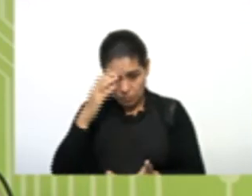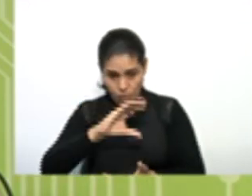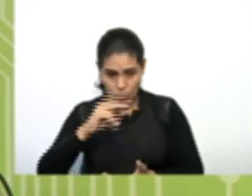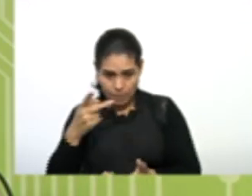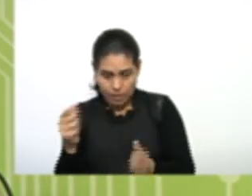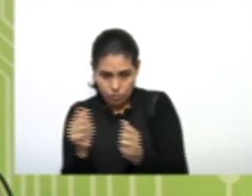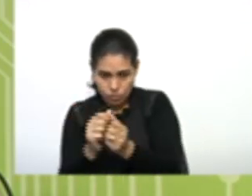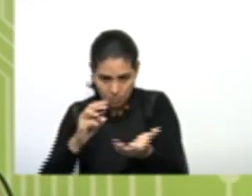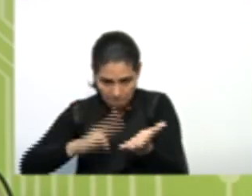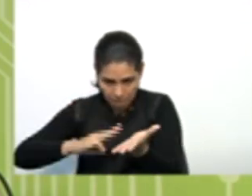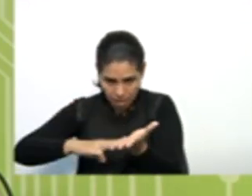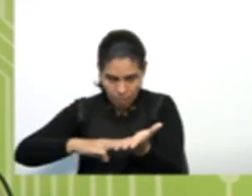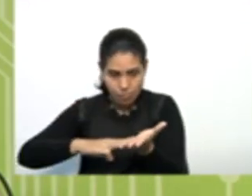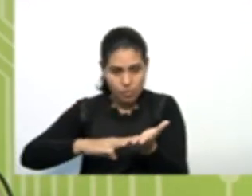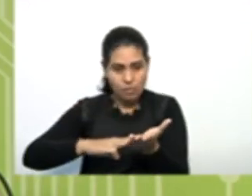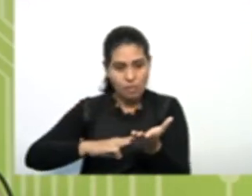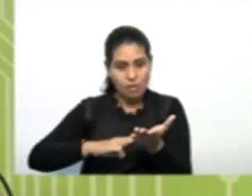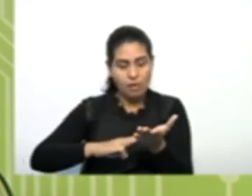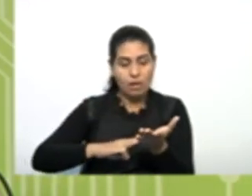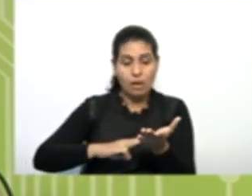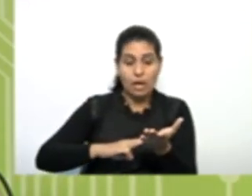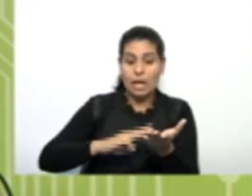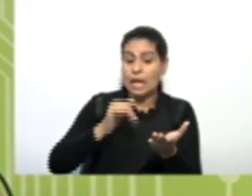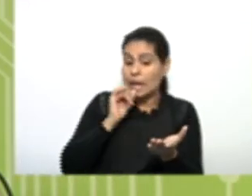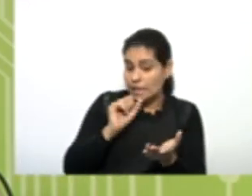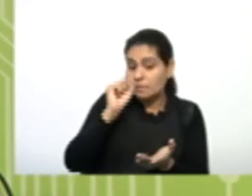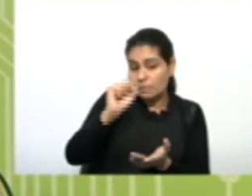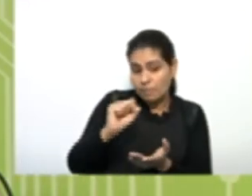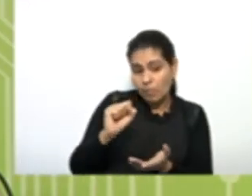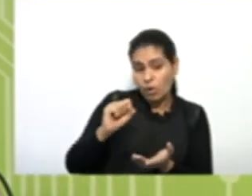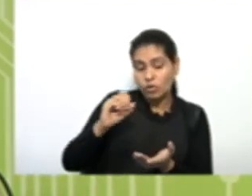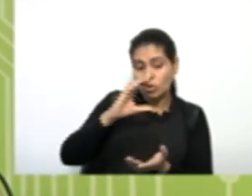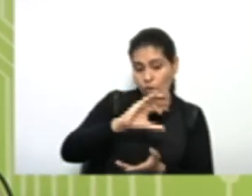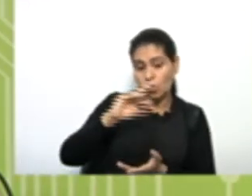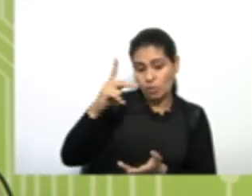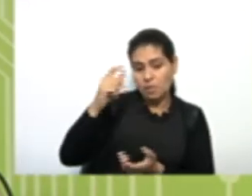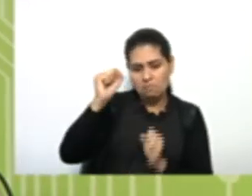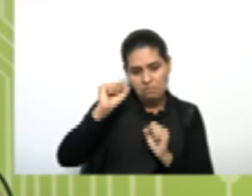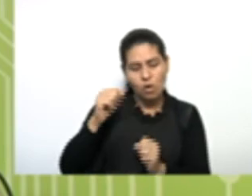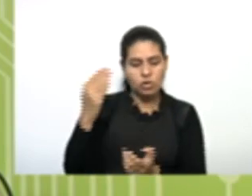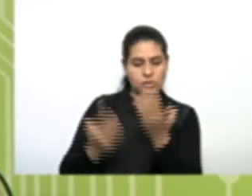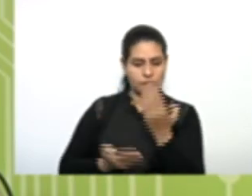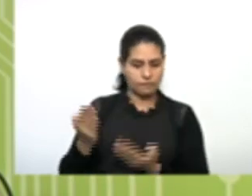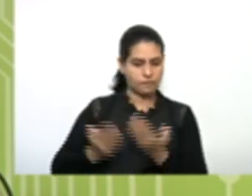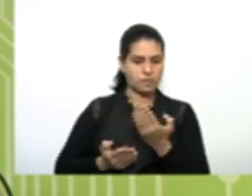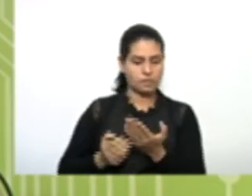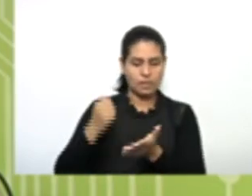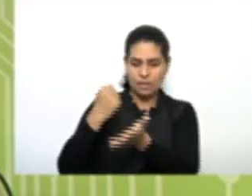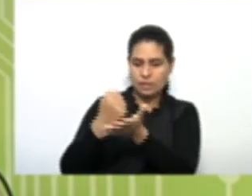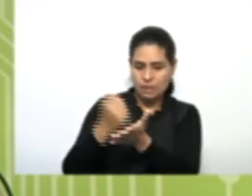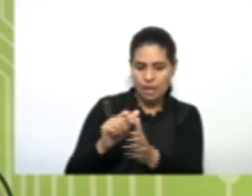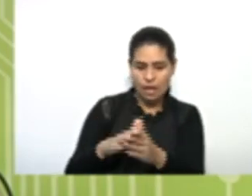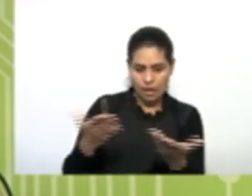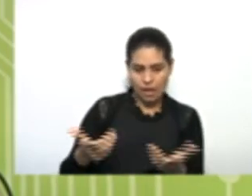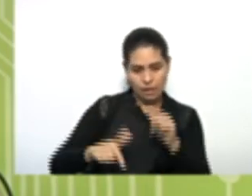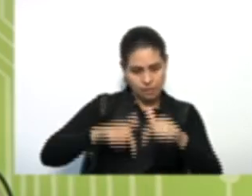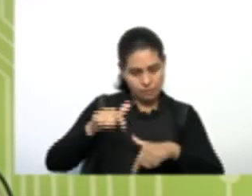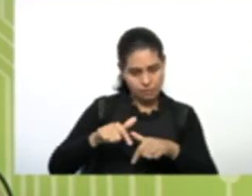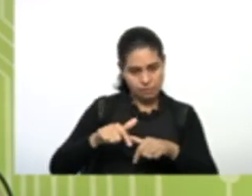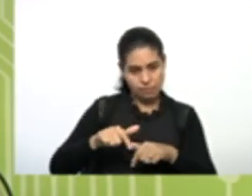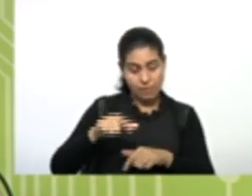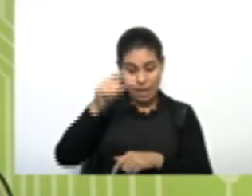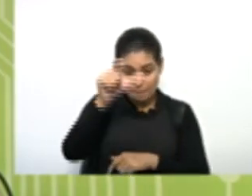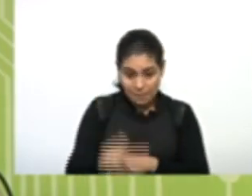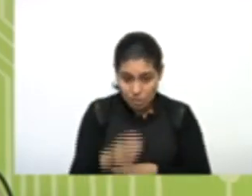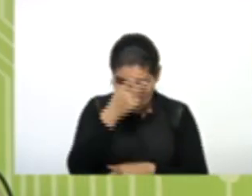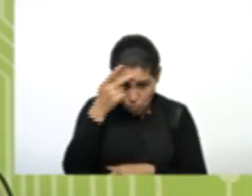cooperativa, eu gostaria de explicar um pouquinho isso. A cooperativa ela pode ter empregados, ela pode contratar alguém, pode assinar carteira, mas o cooperado,